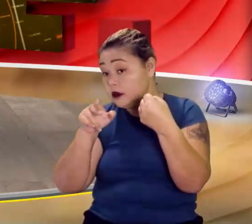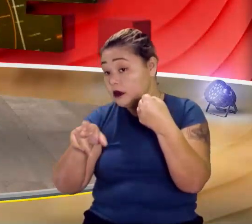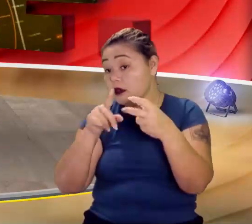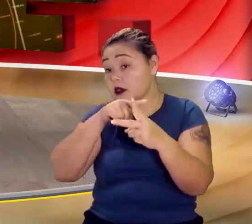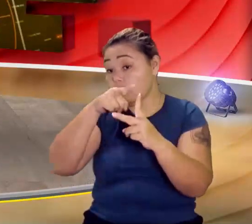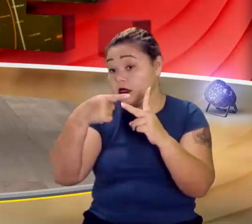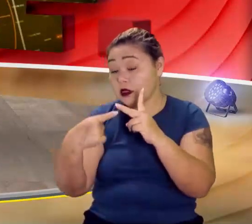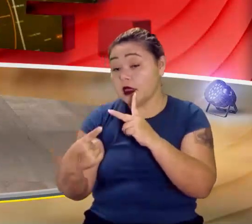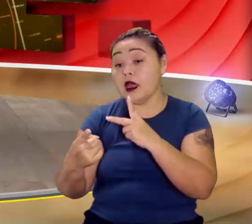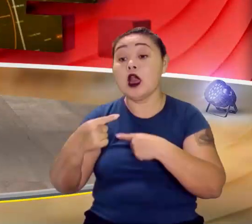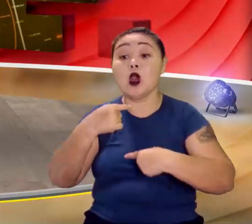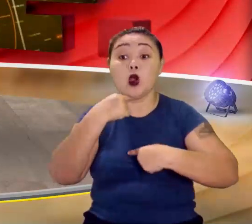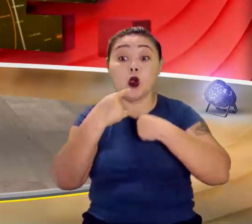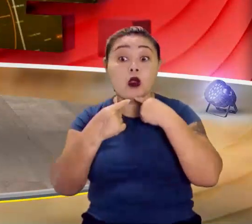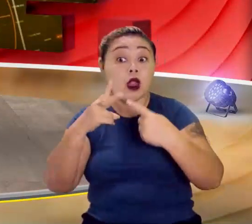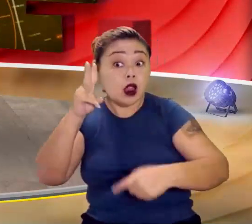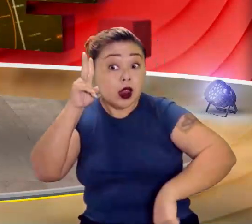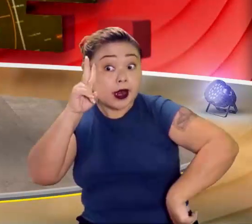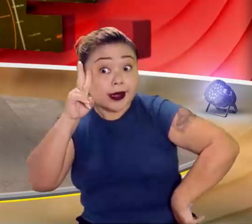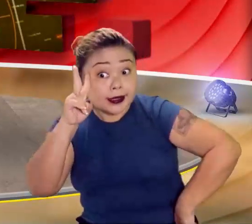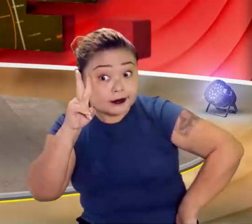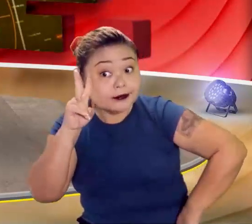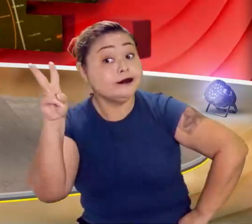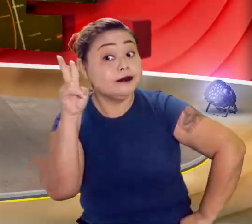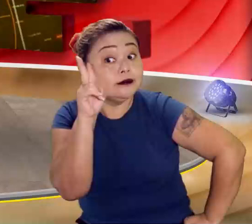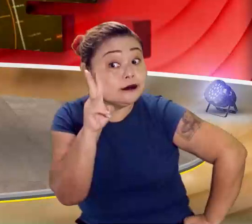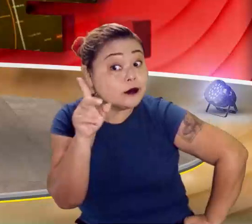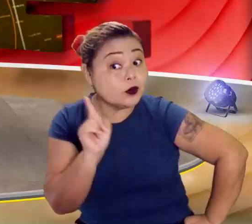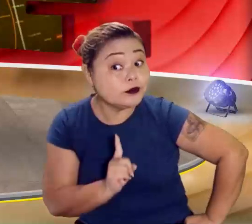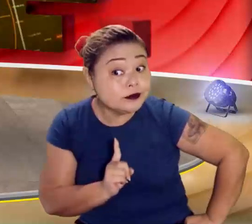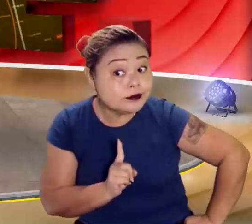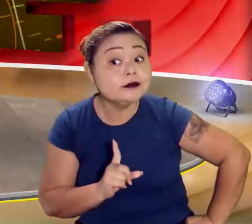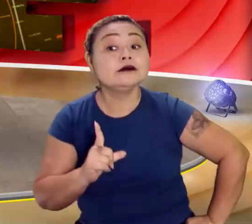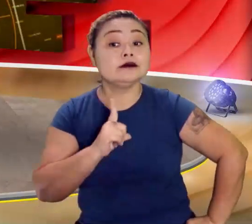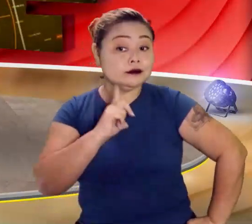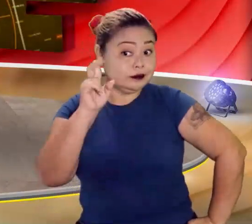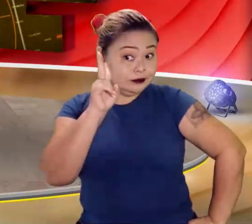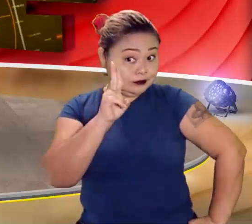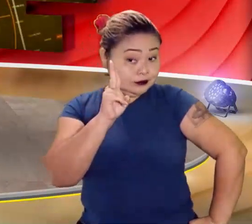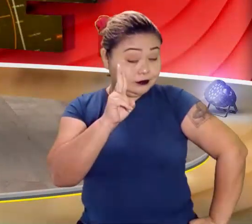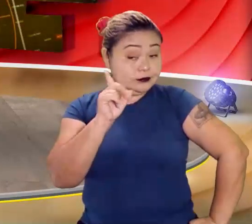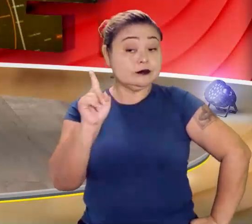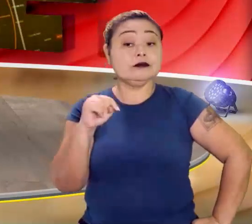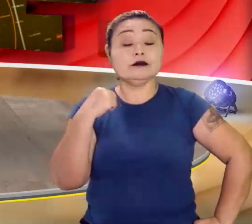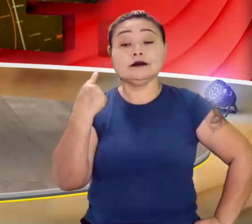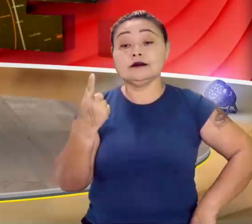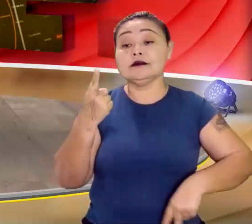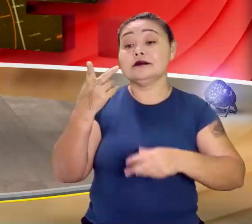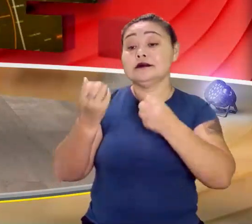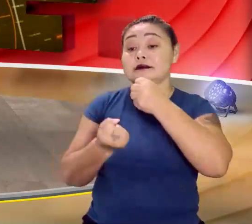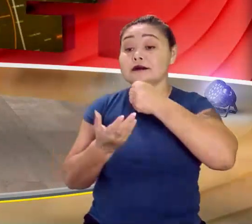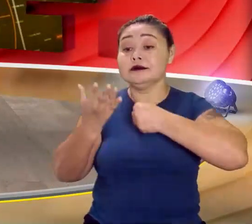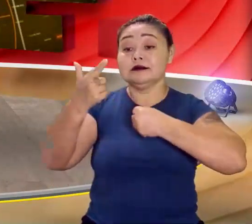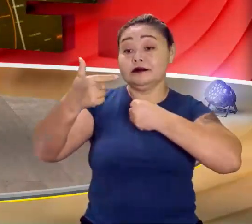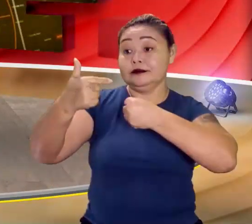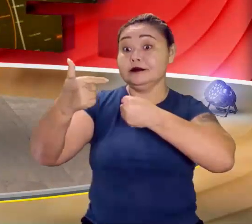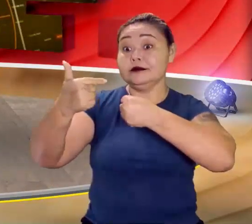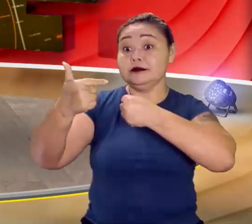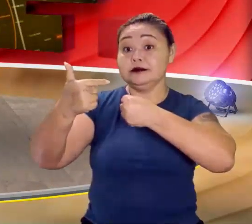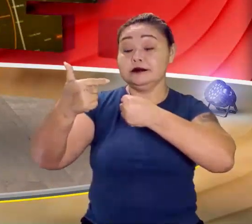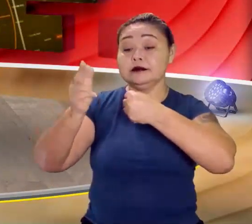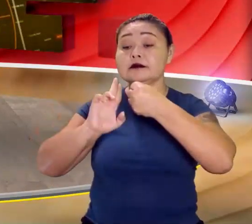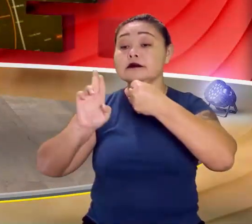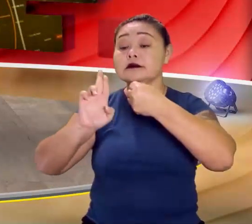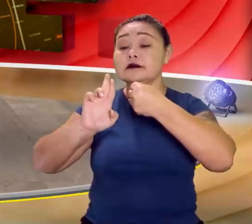potências? E aí vem a dúvida. Lembra ou não? da potência? Tem que lembrar, Quando a potência tem expoente 2, como é que nós